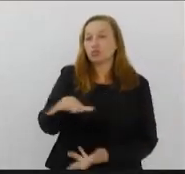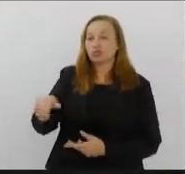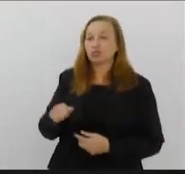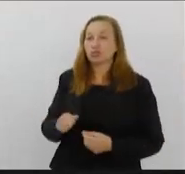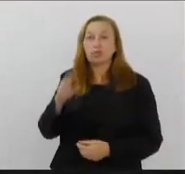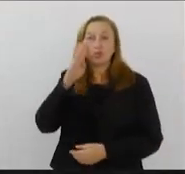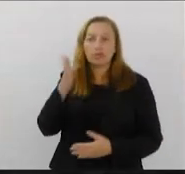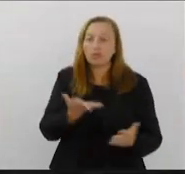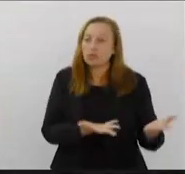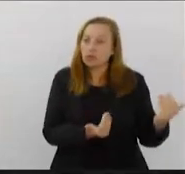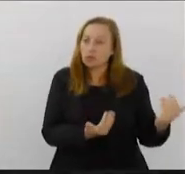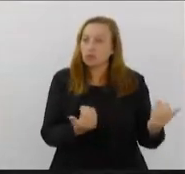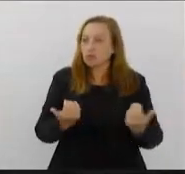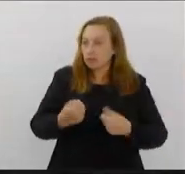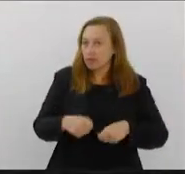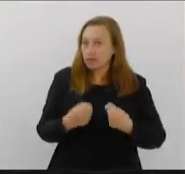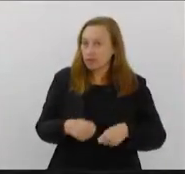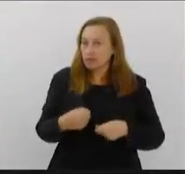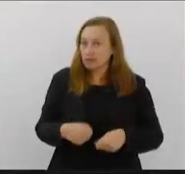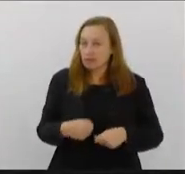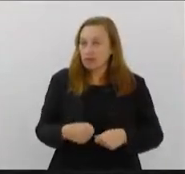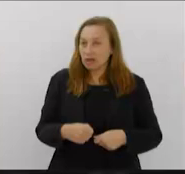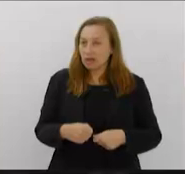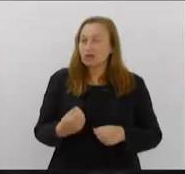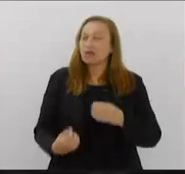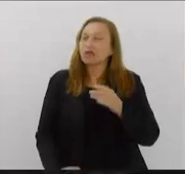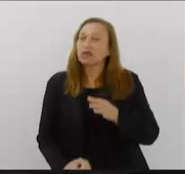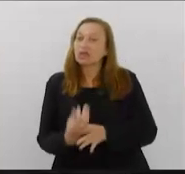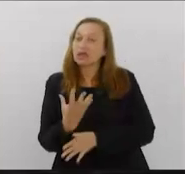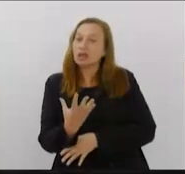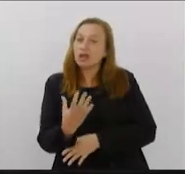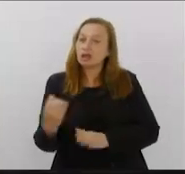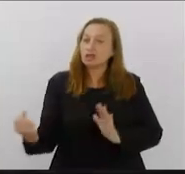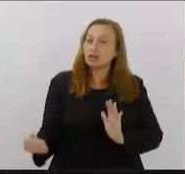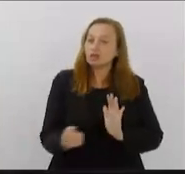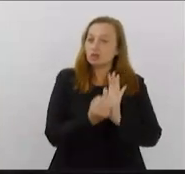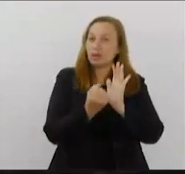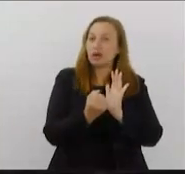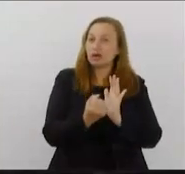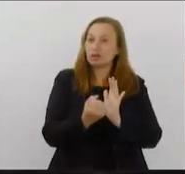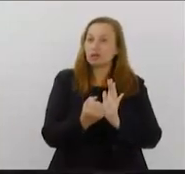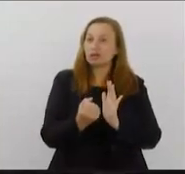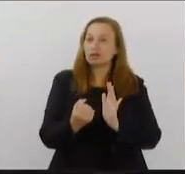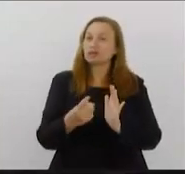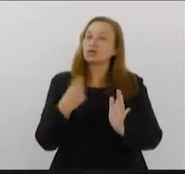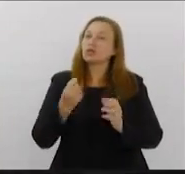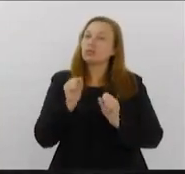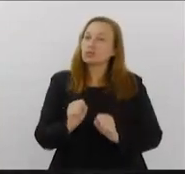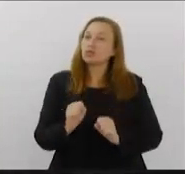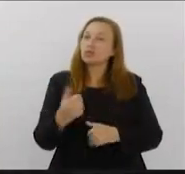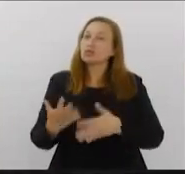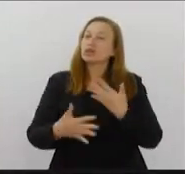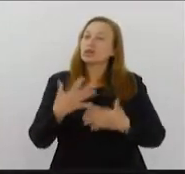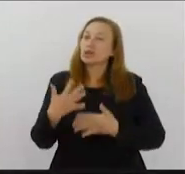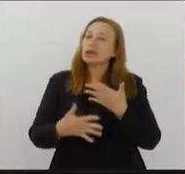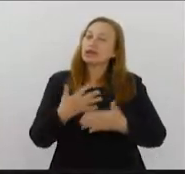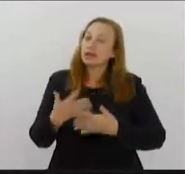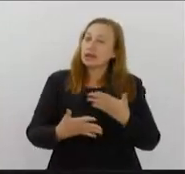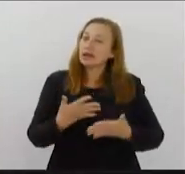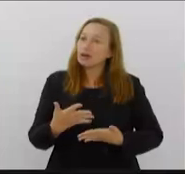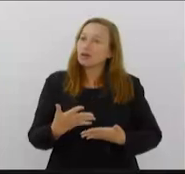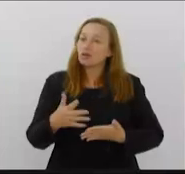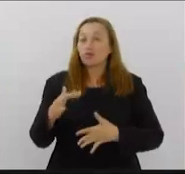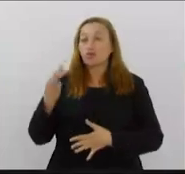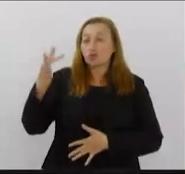juventude, que vai precisar dar conta de construir os pactos e as pontes para que nós possamos gozar e efetivar algum